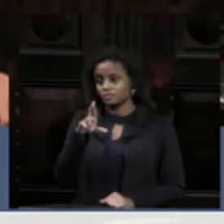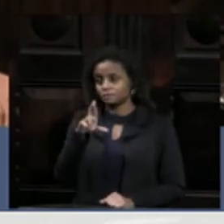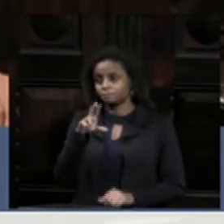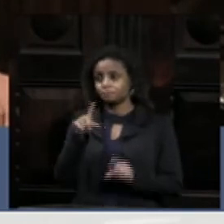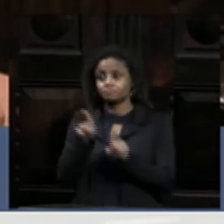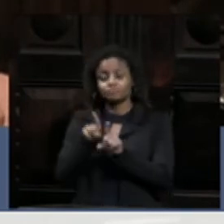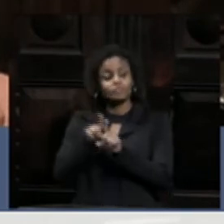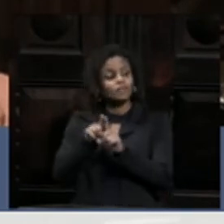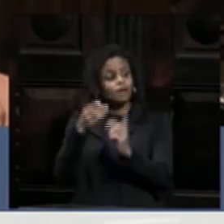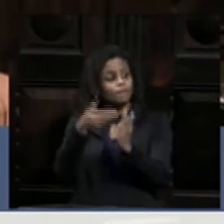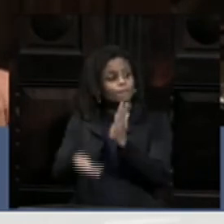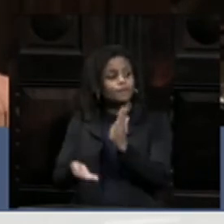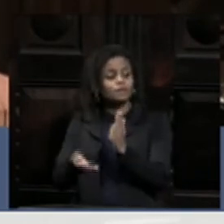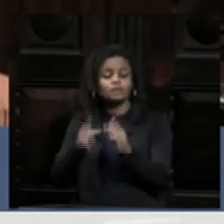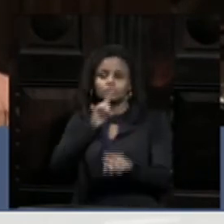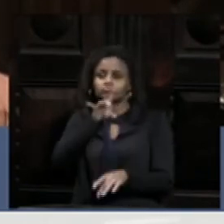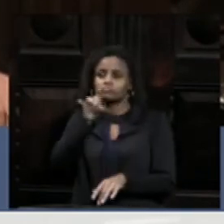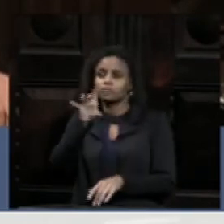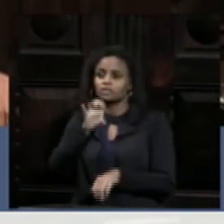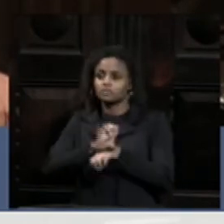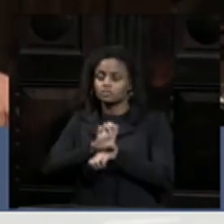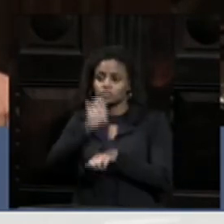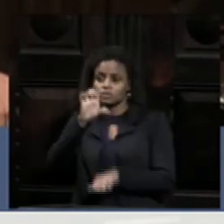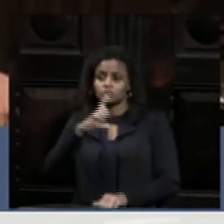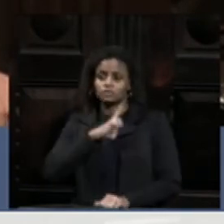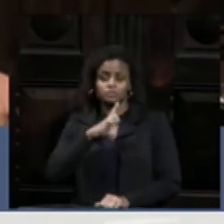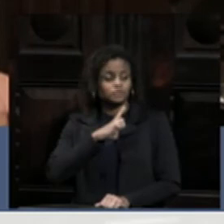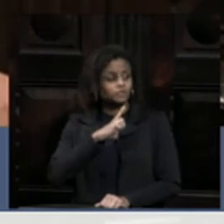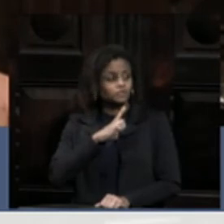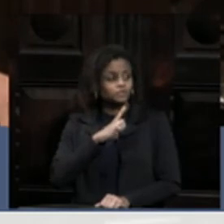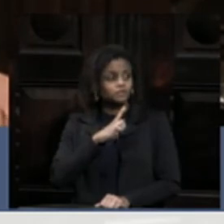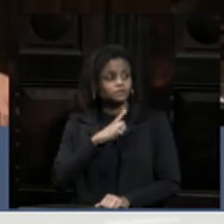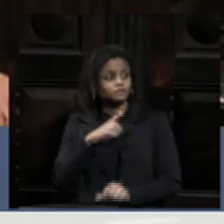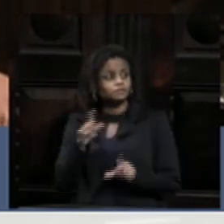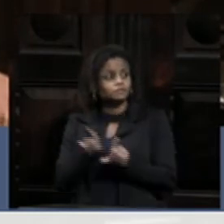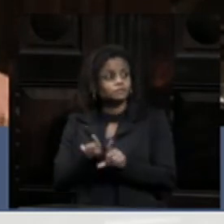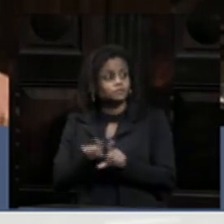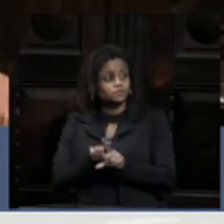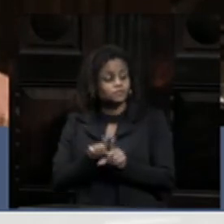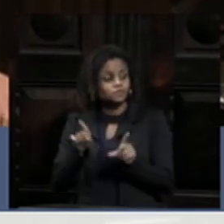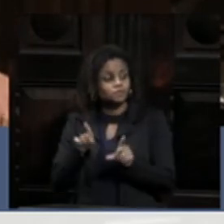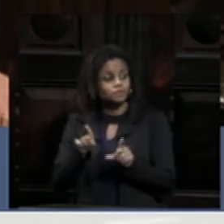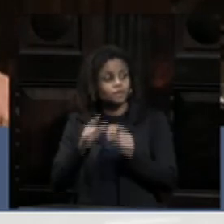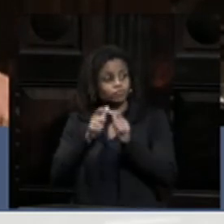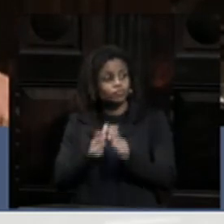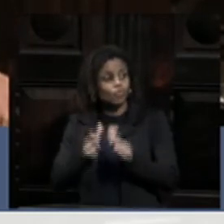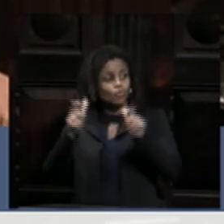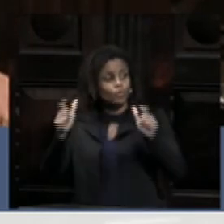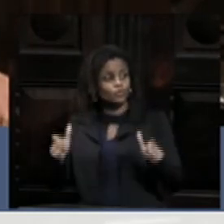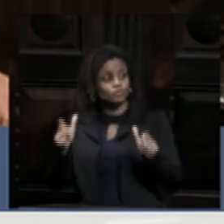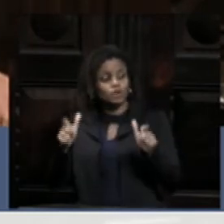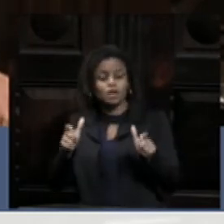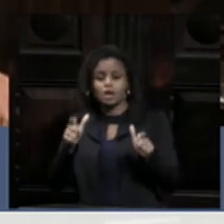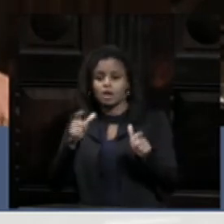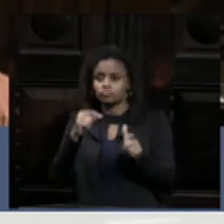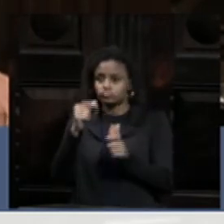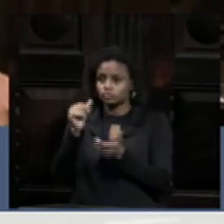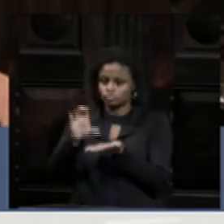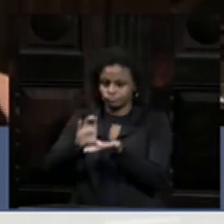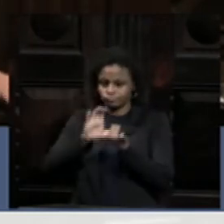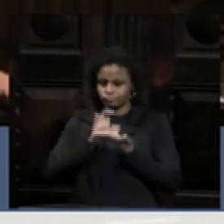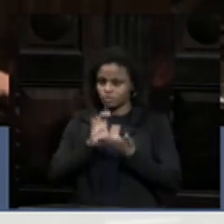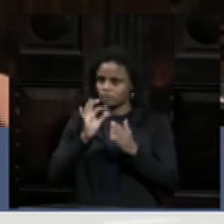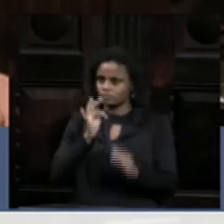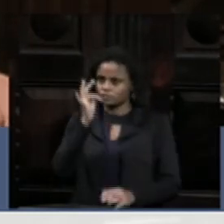que os estados tiveram e nem para ampliar essa compensação no futuro.